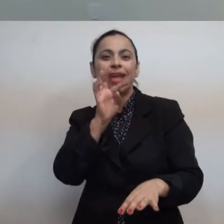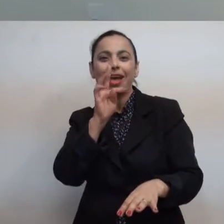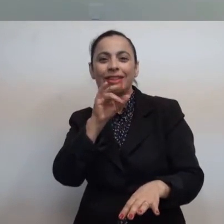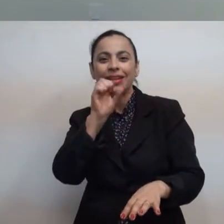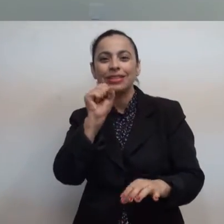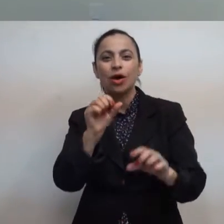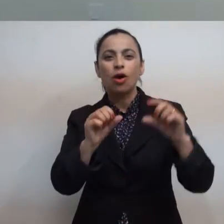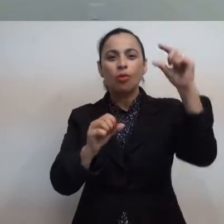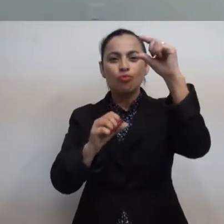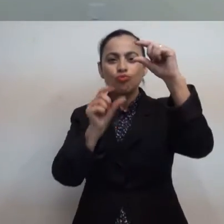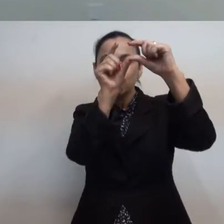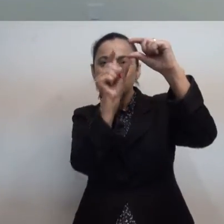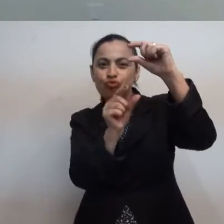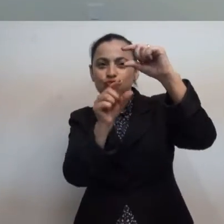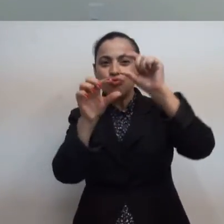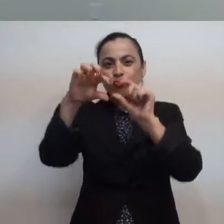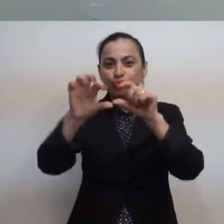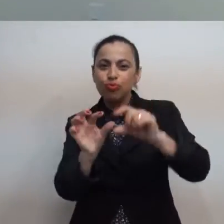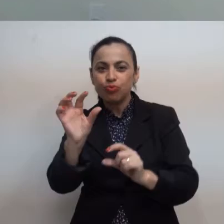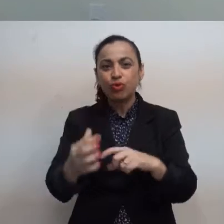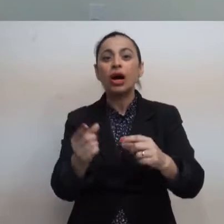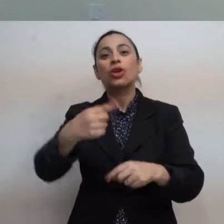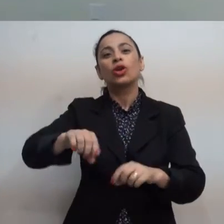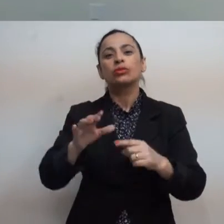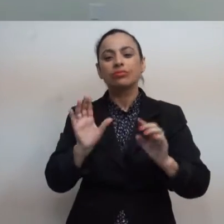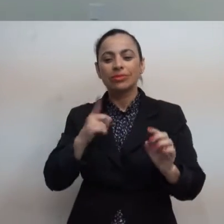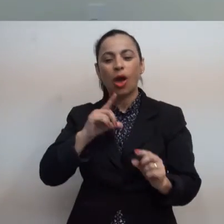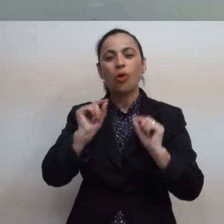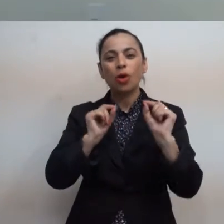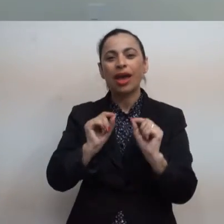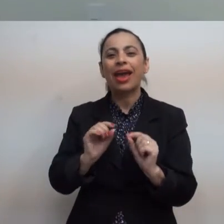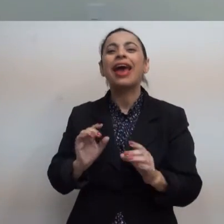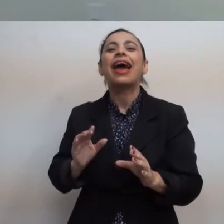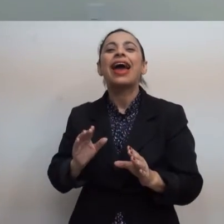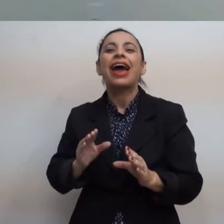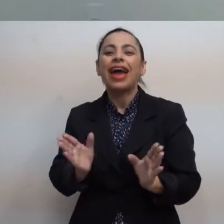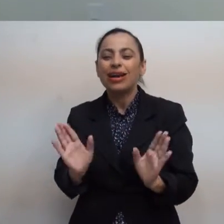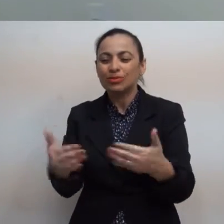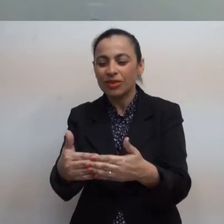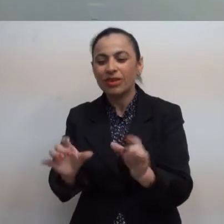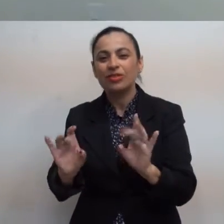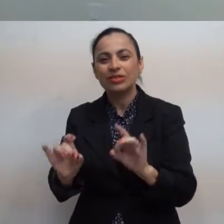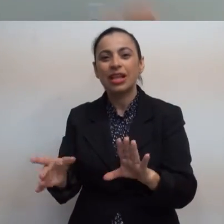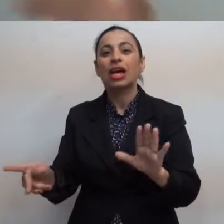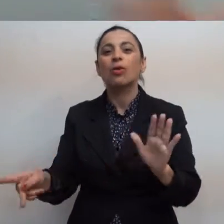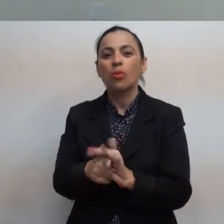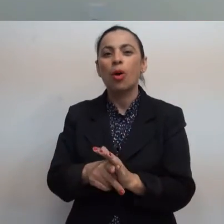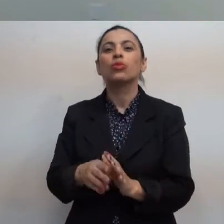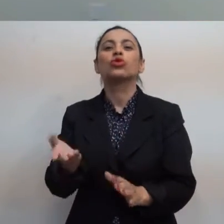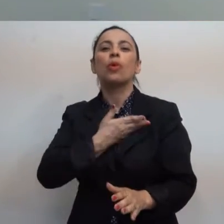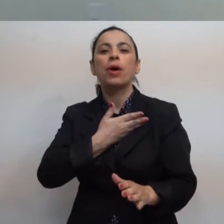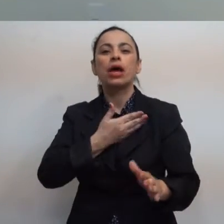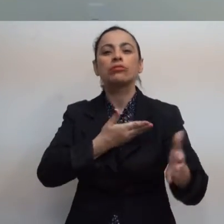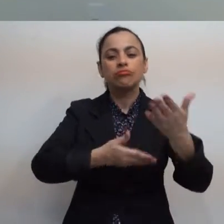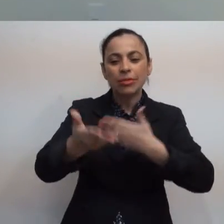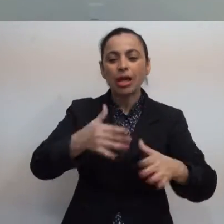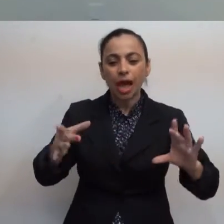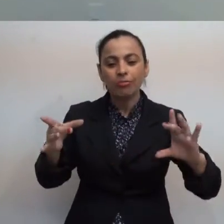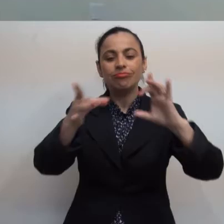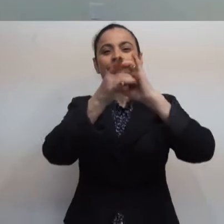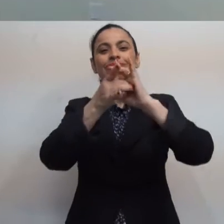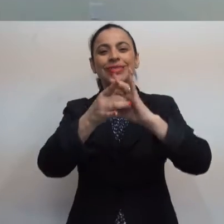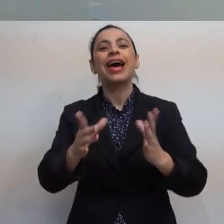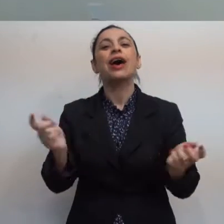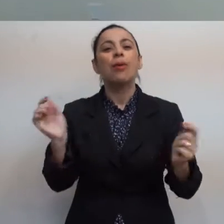um Tetris, que nós conseguimos trazer as especificidades, as facilidades dos companheiros.